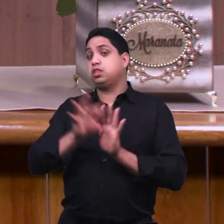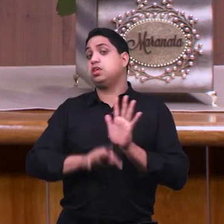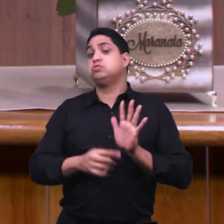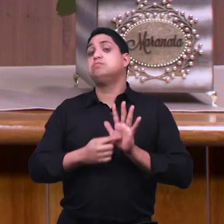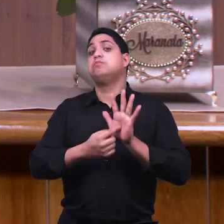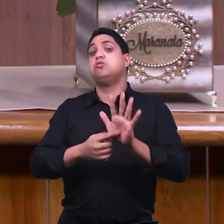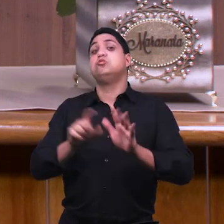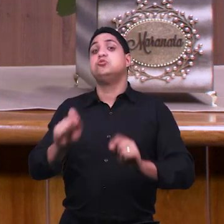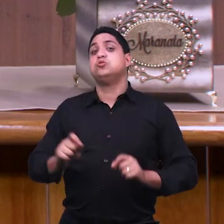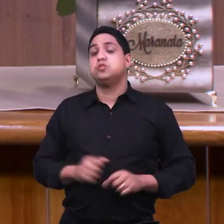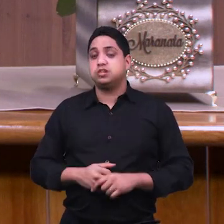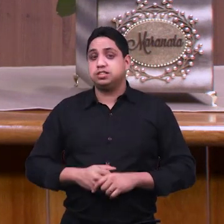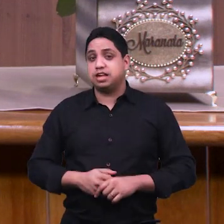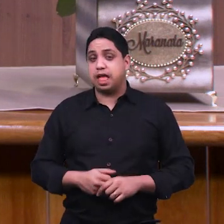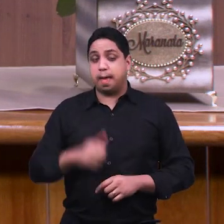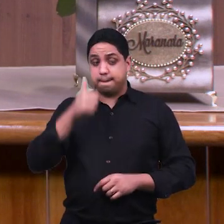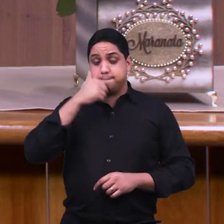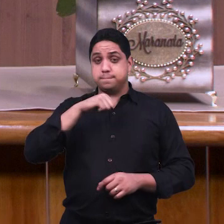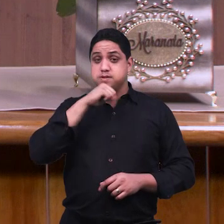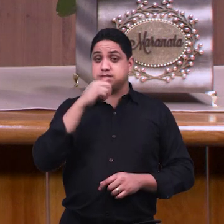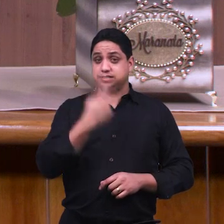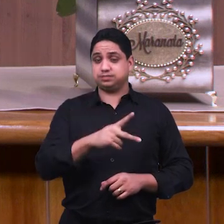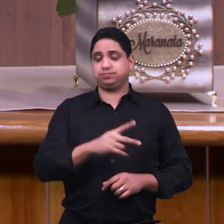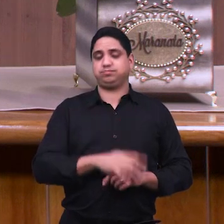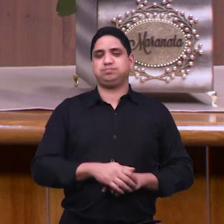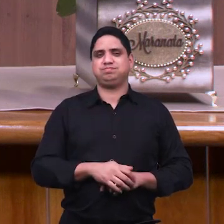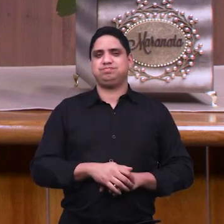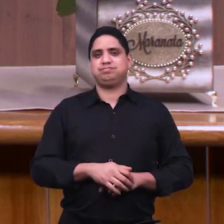ela abriu a palavra, a mãe de Moody,